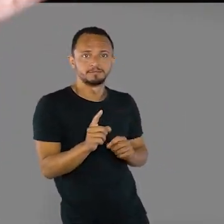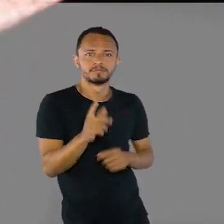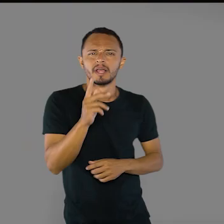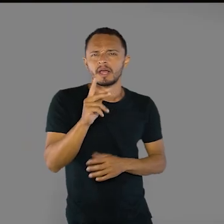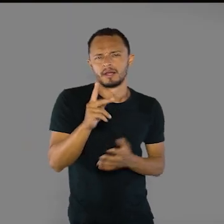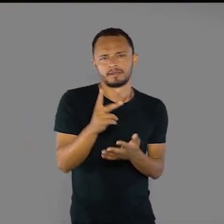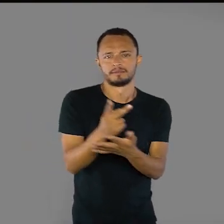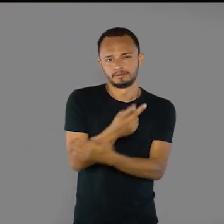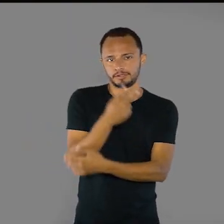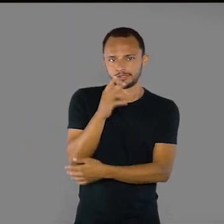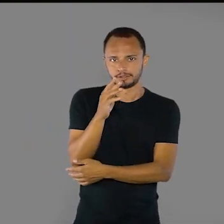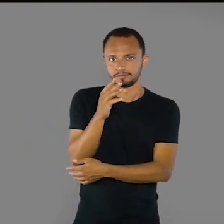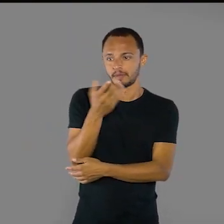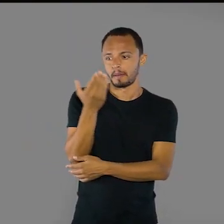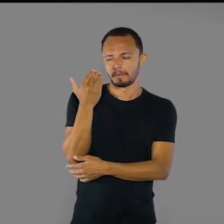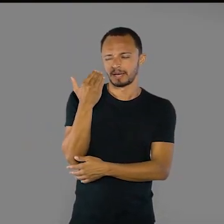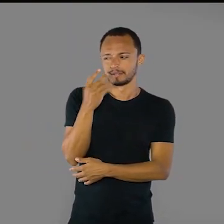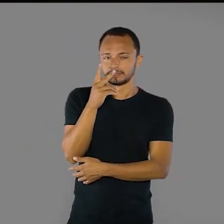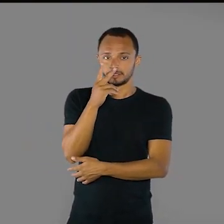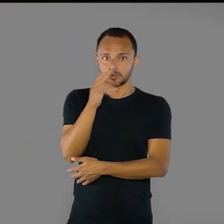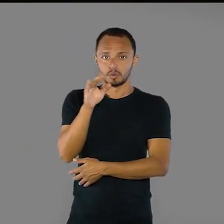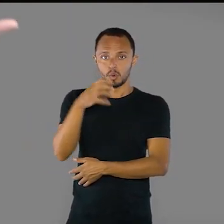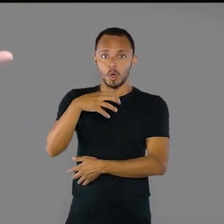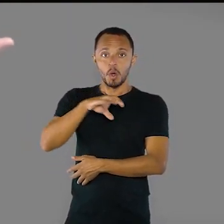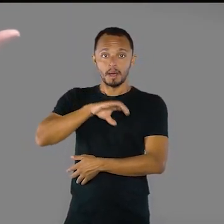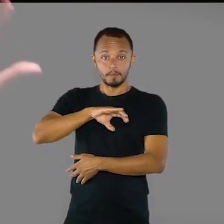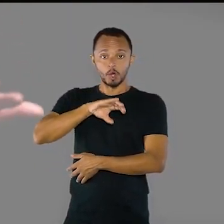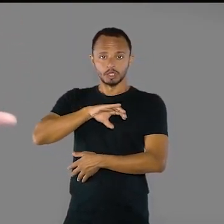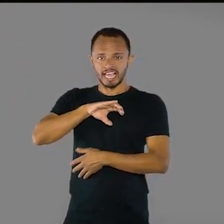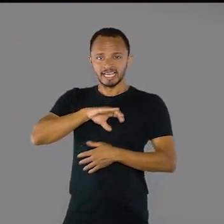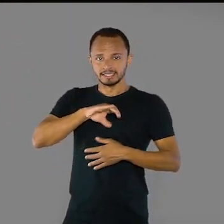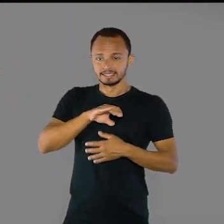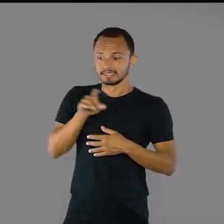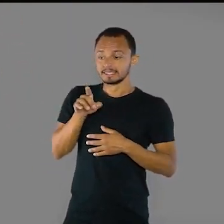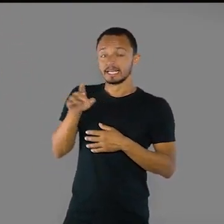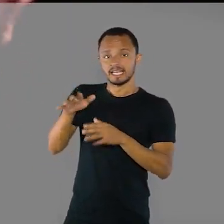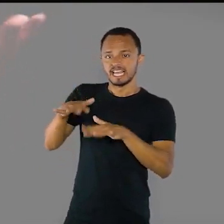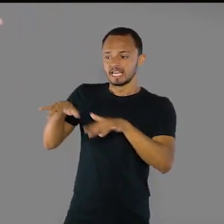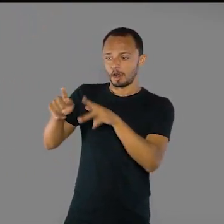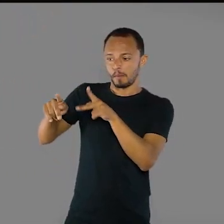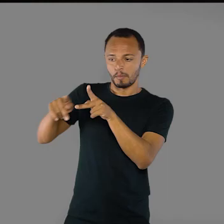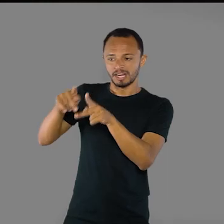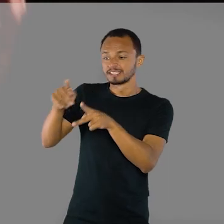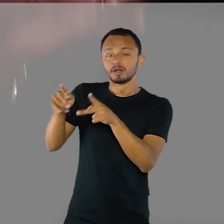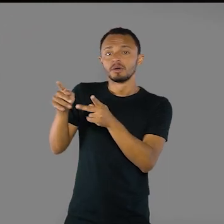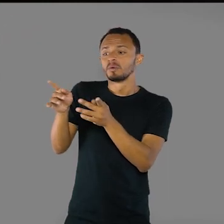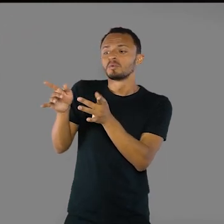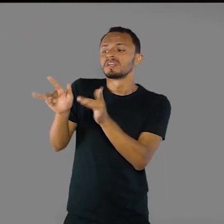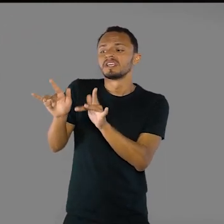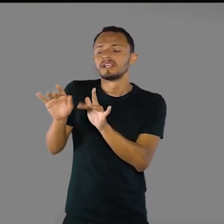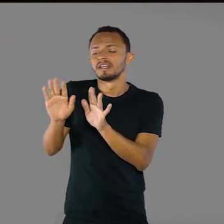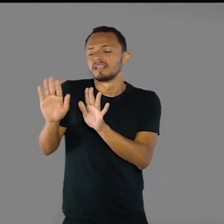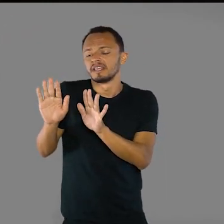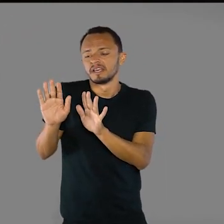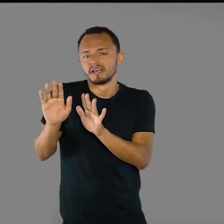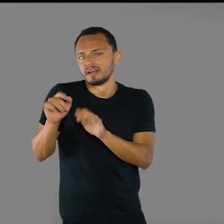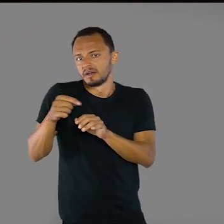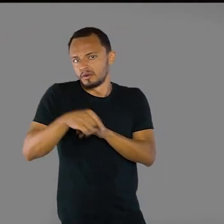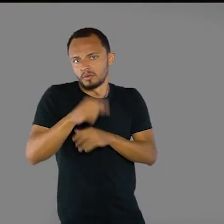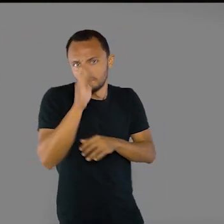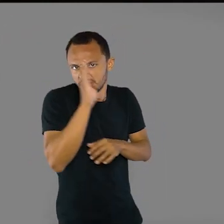mais. O Manuel Espanha, por exemplo, diz que os portugueses já não tinham mais muitos interesses, preferiam abrir mão do